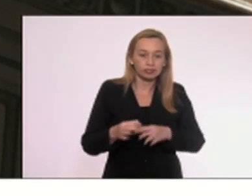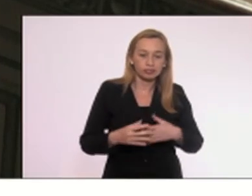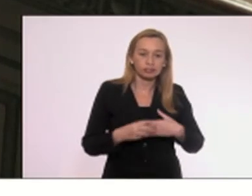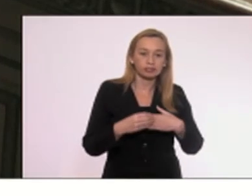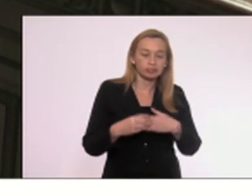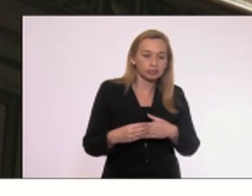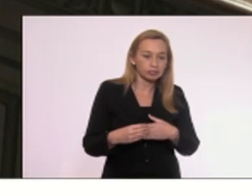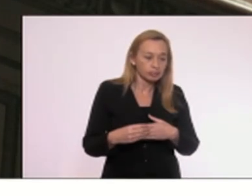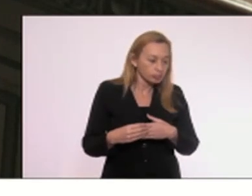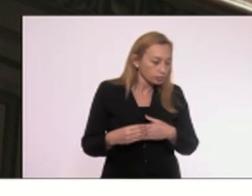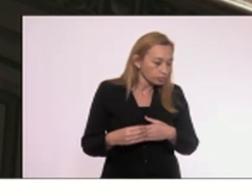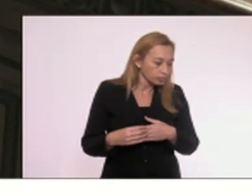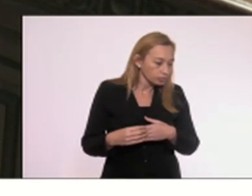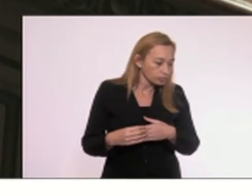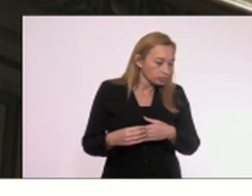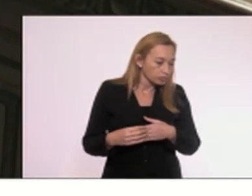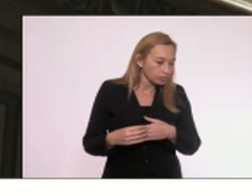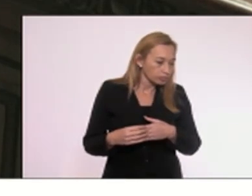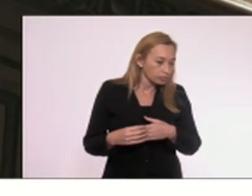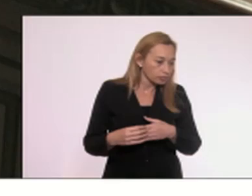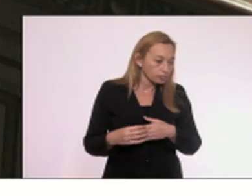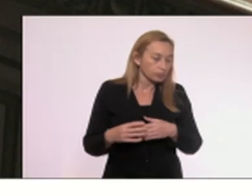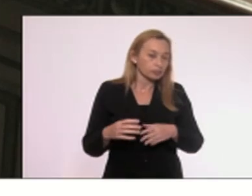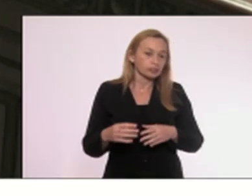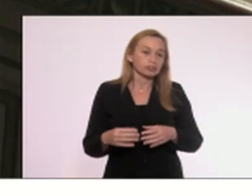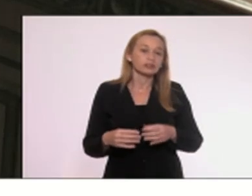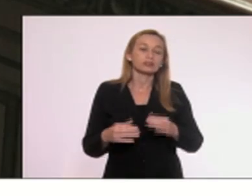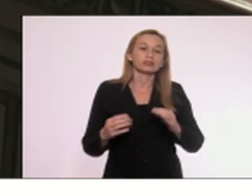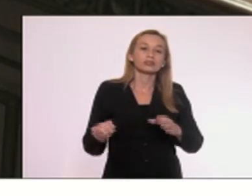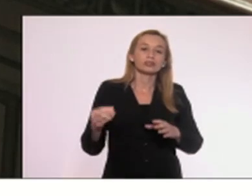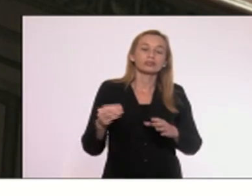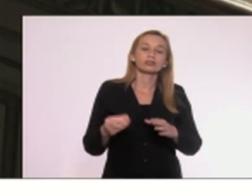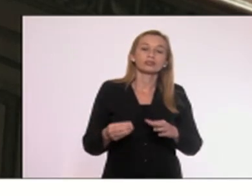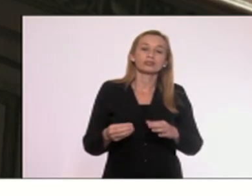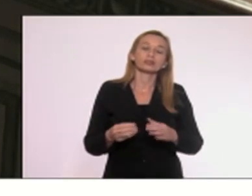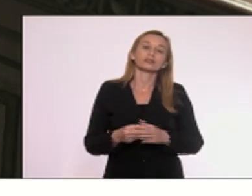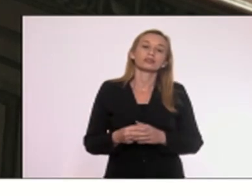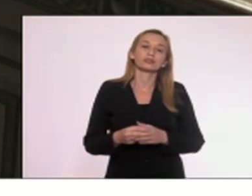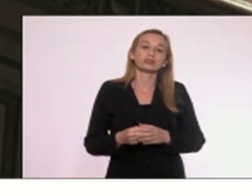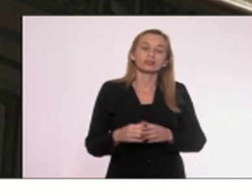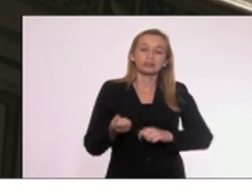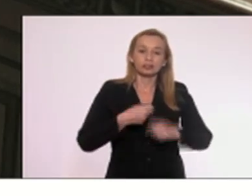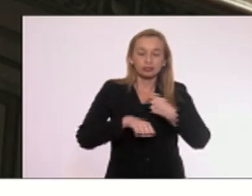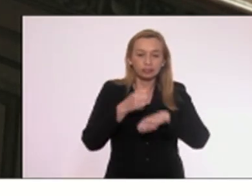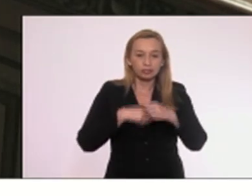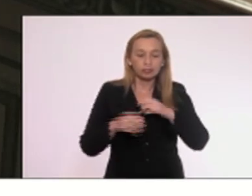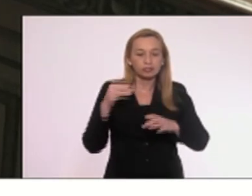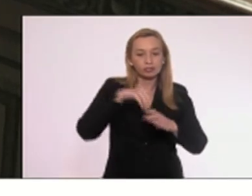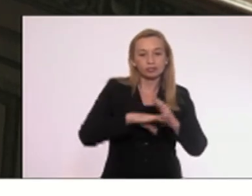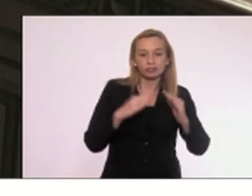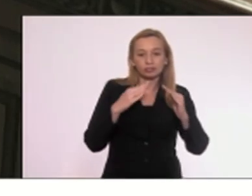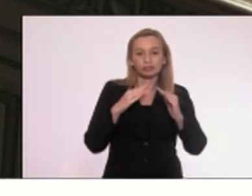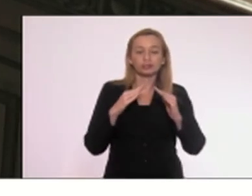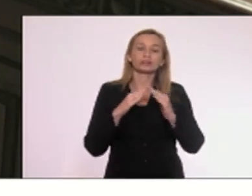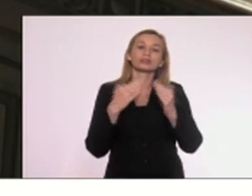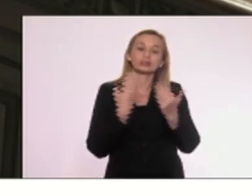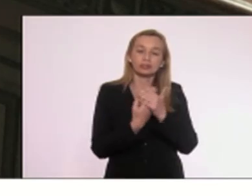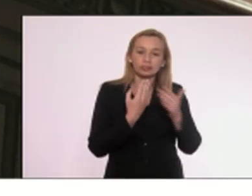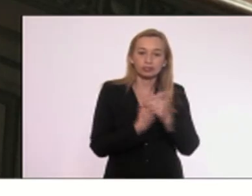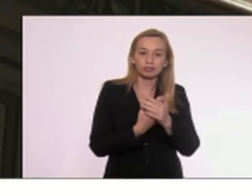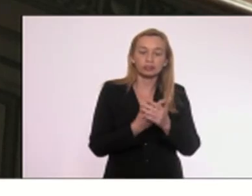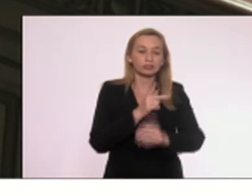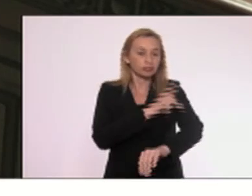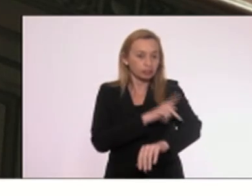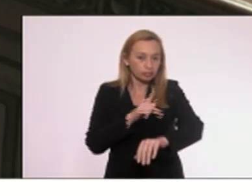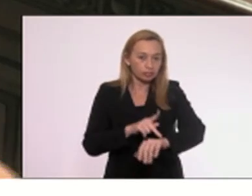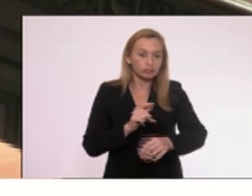servidores da Polícia Militar em conjunto com membros do corpo docente das escolas, que serão preparados para desenvolver as atividades pedagógicas por meio de metodologias